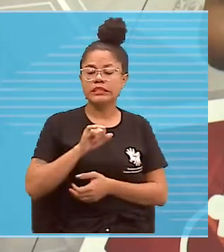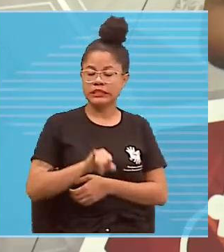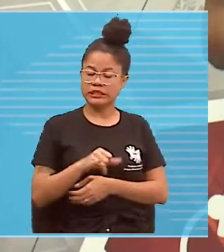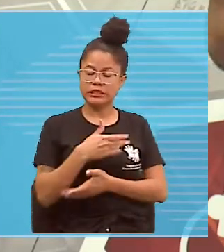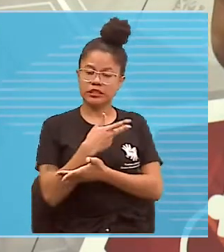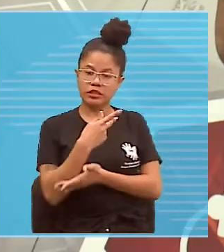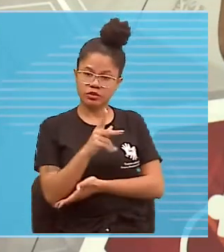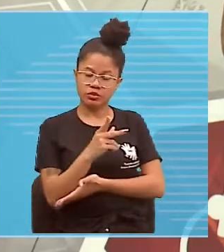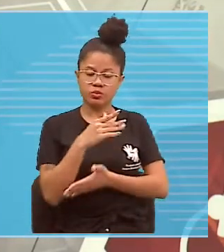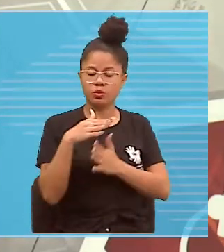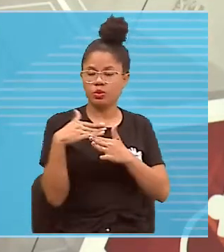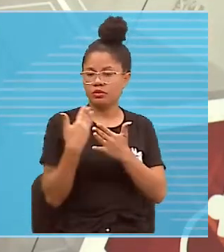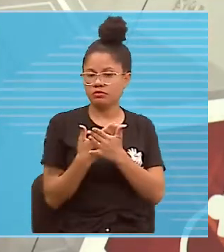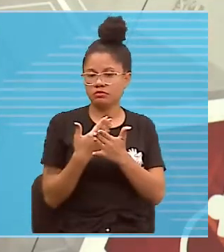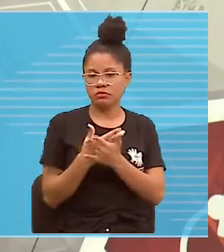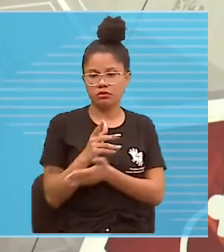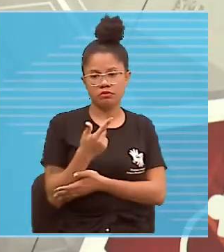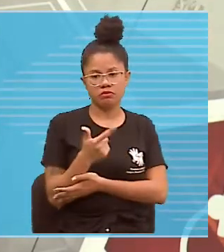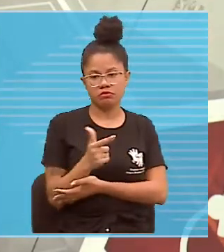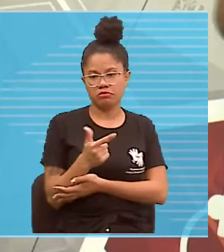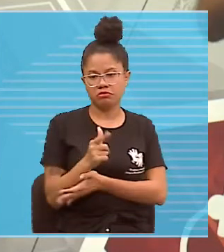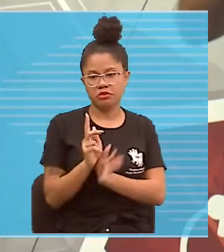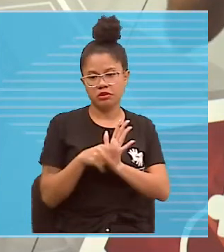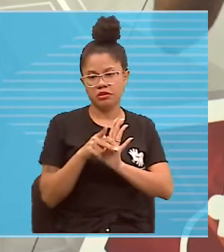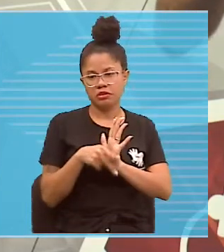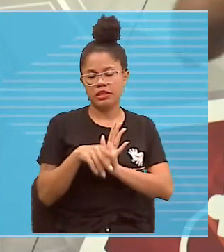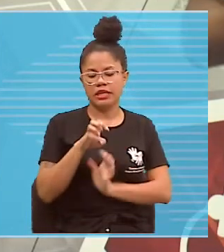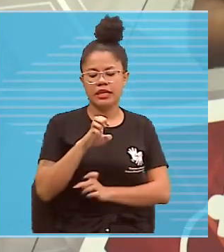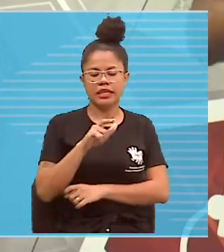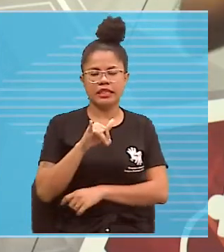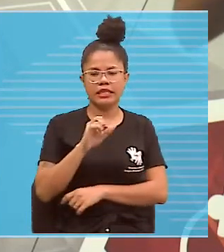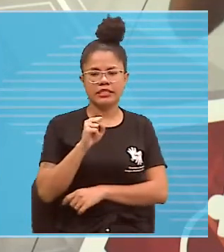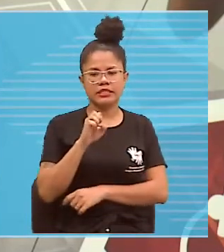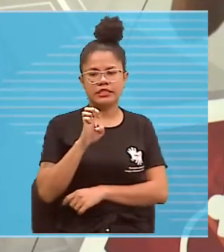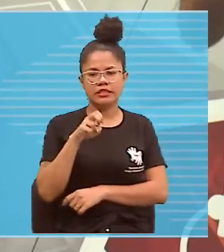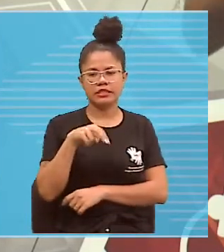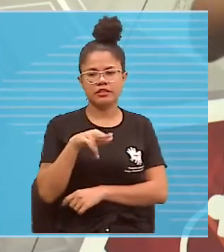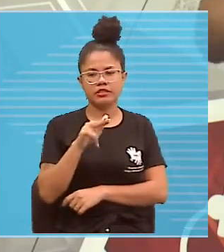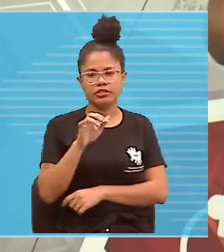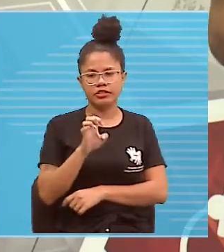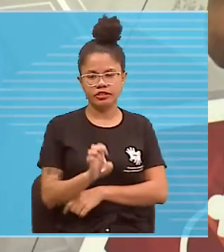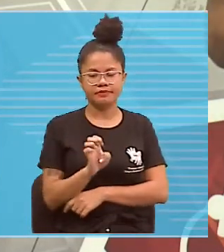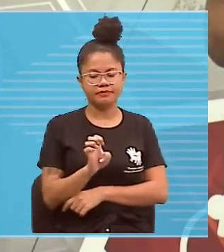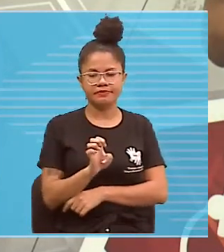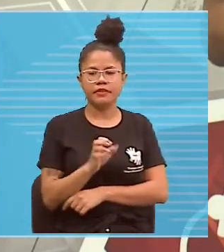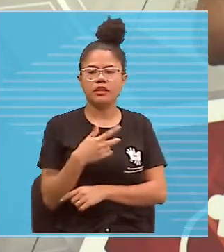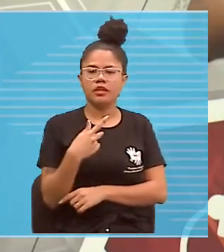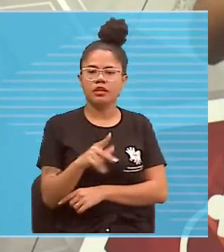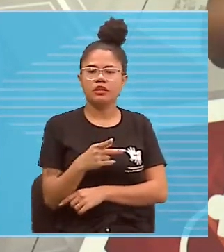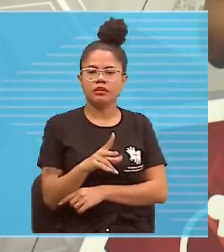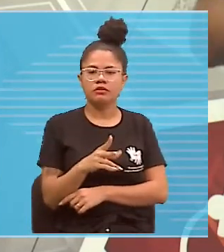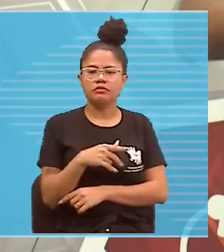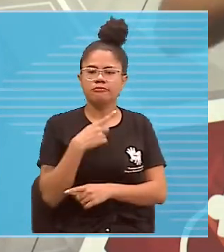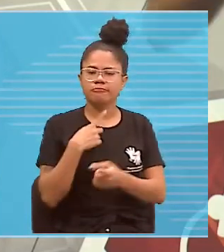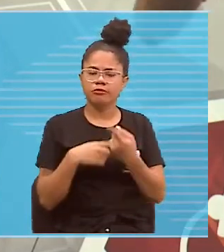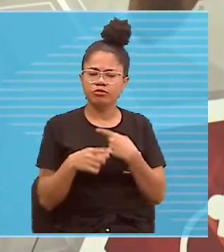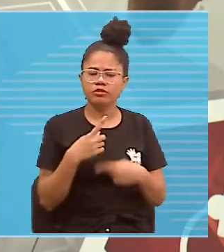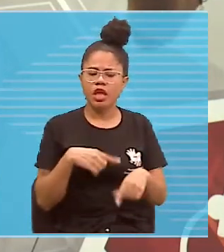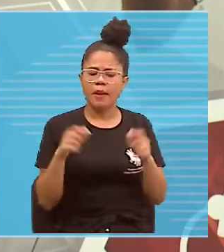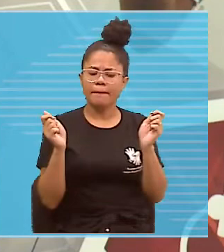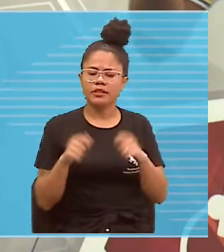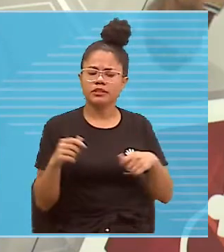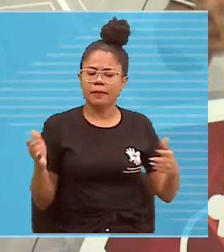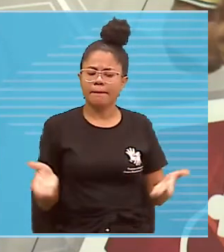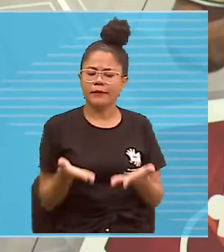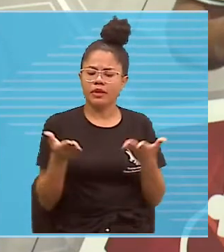tem projeto, Elisiane, essas ideias têm que vir dos estudantes e dos estudantes têm que ser